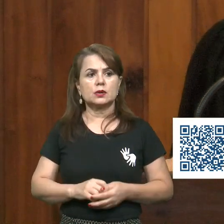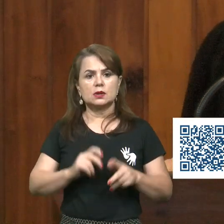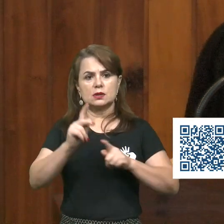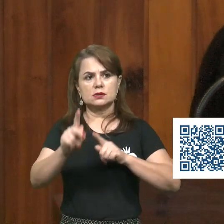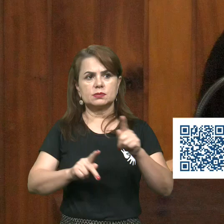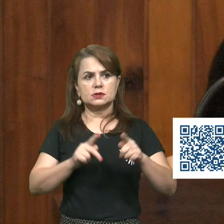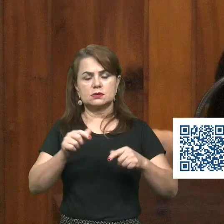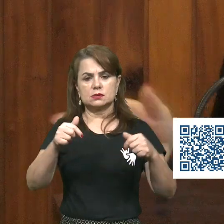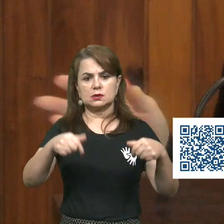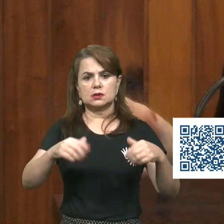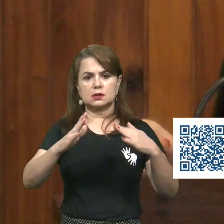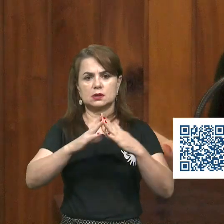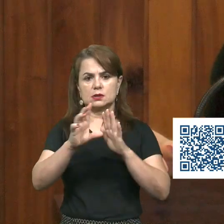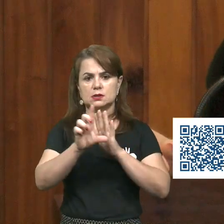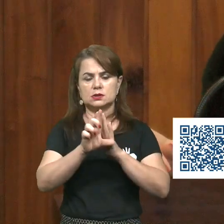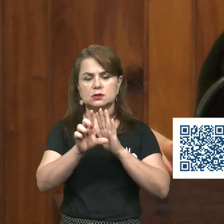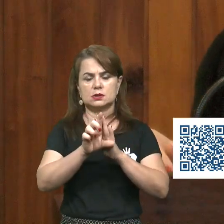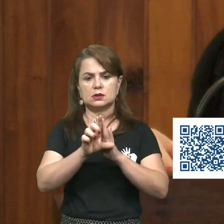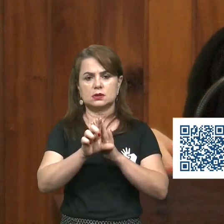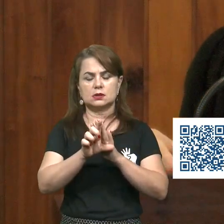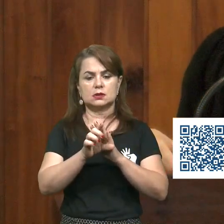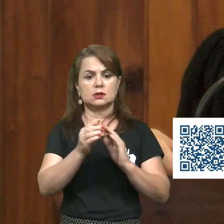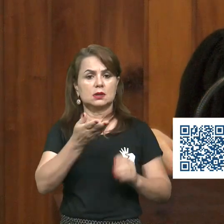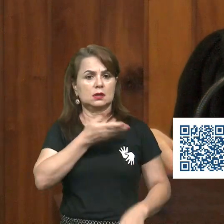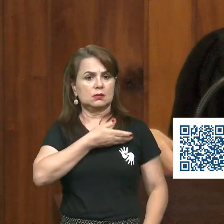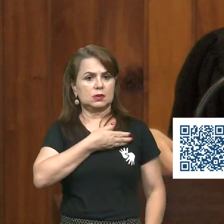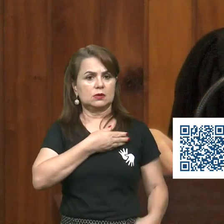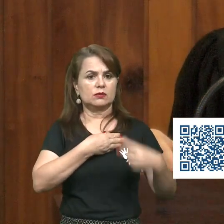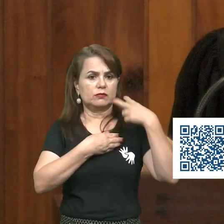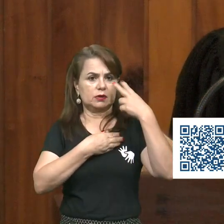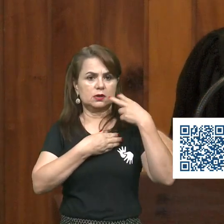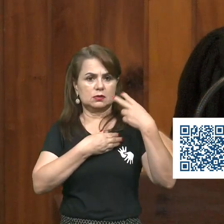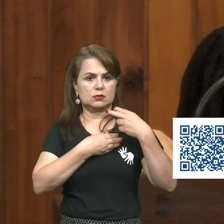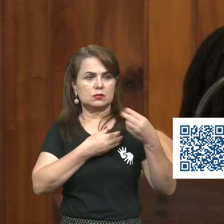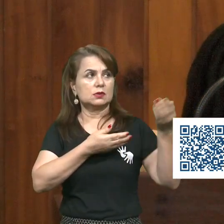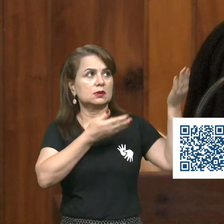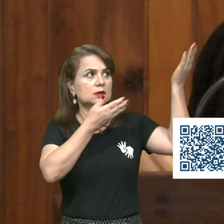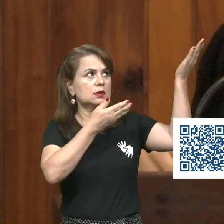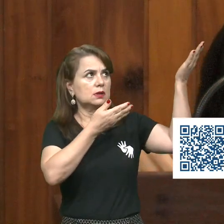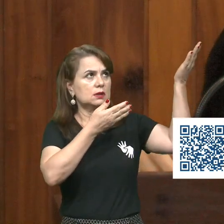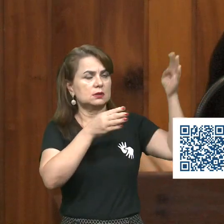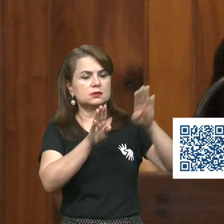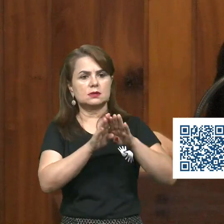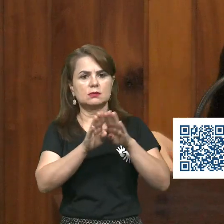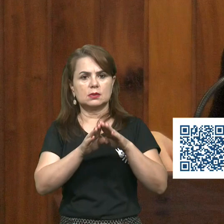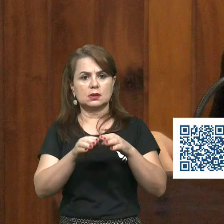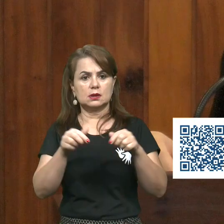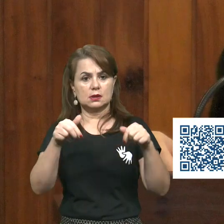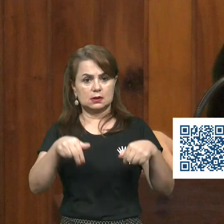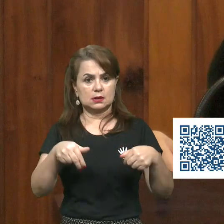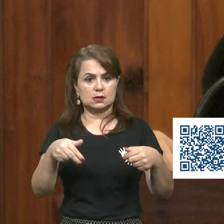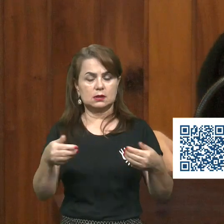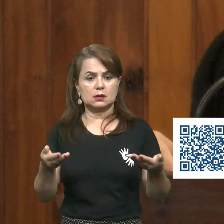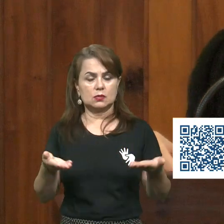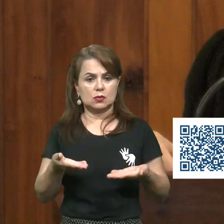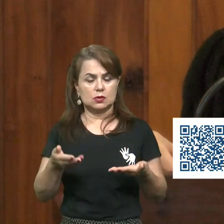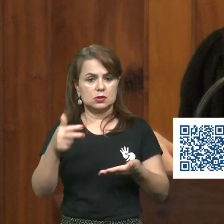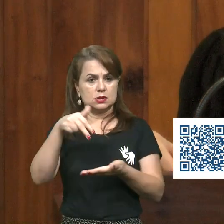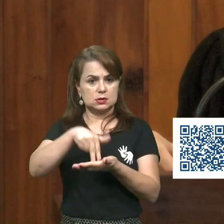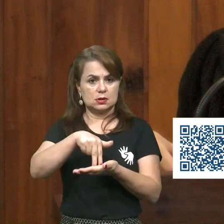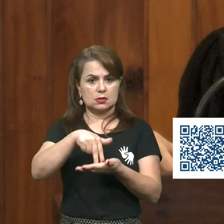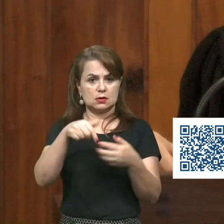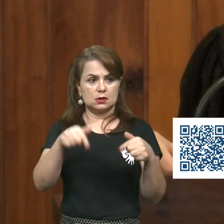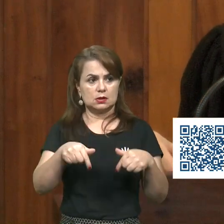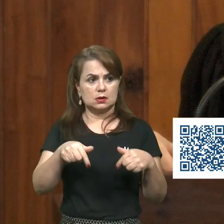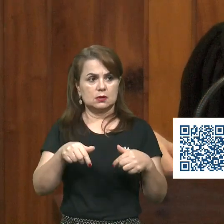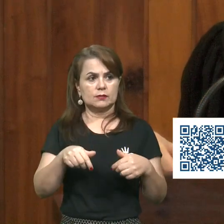meus colegas e a colega vereadora, as pessoas que se encontram no plenário. O requerimento